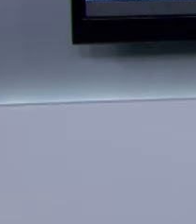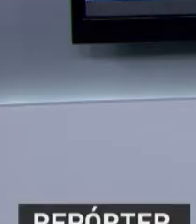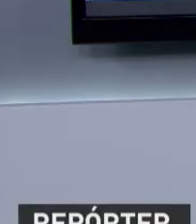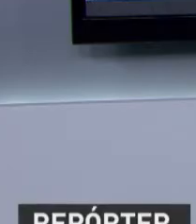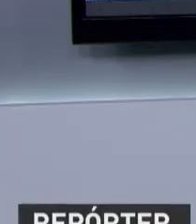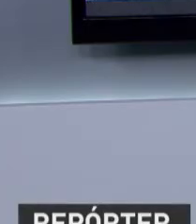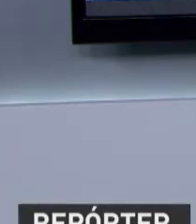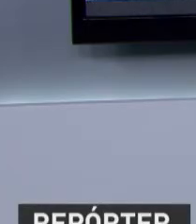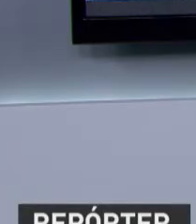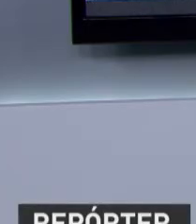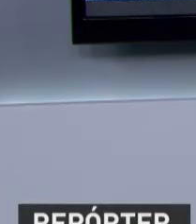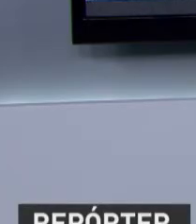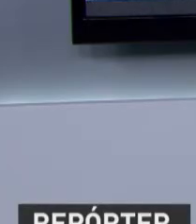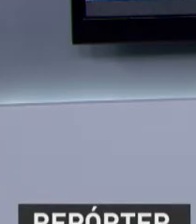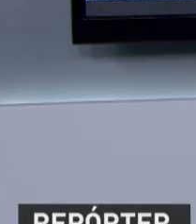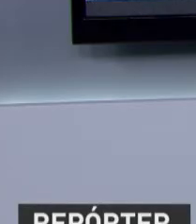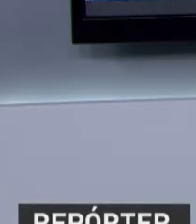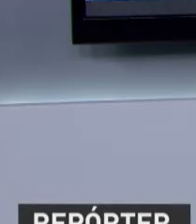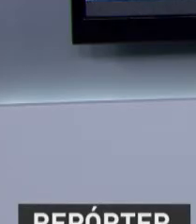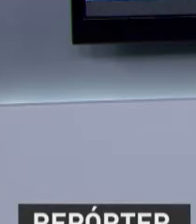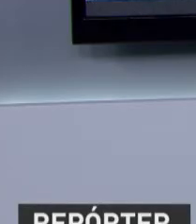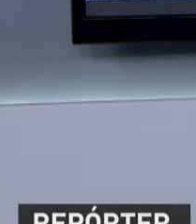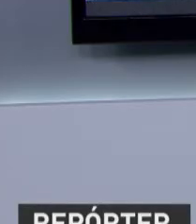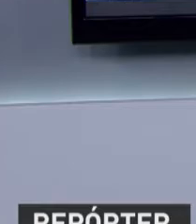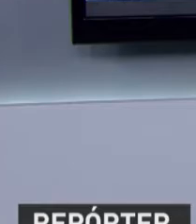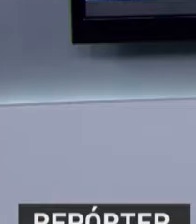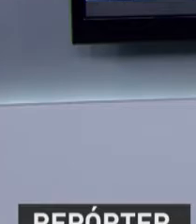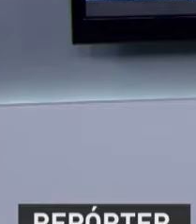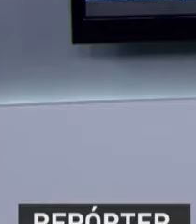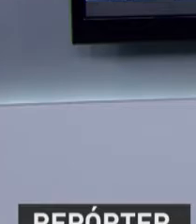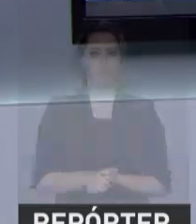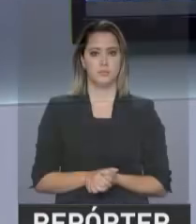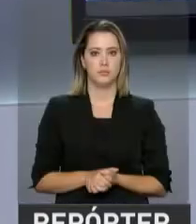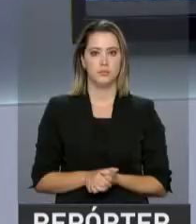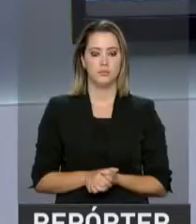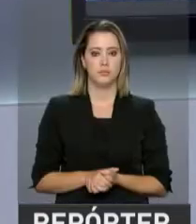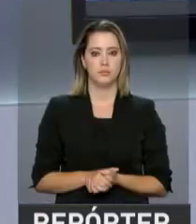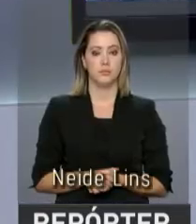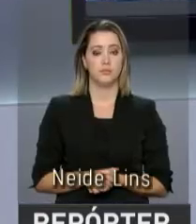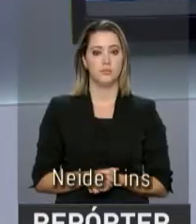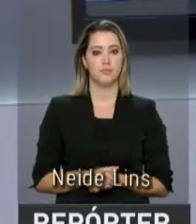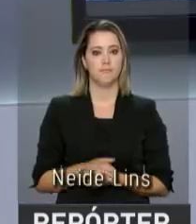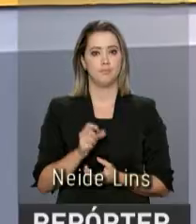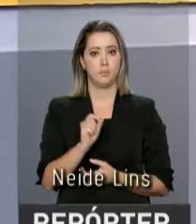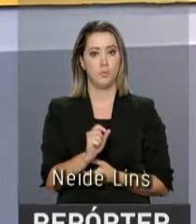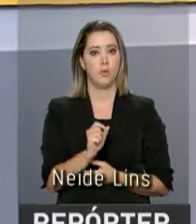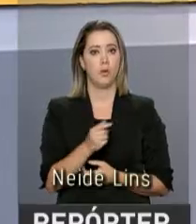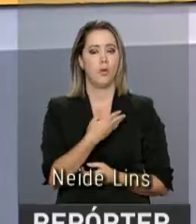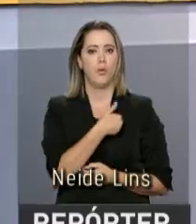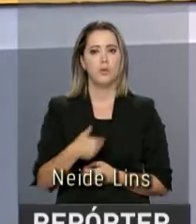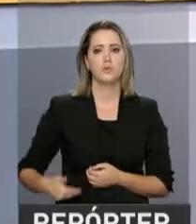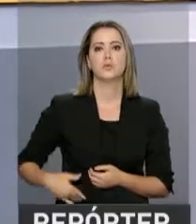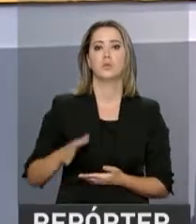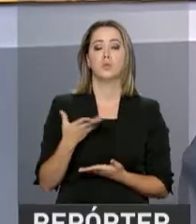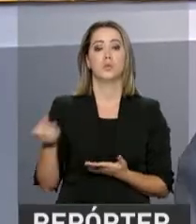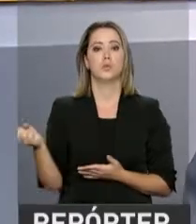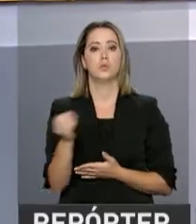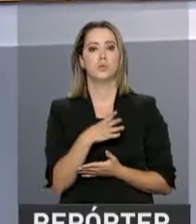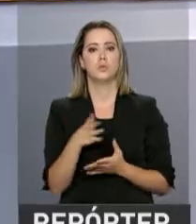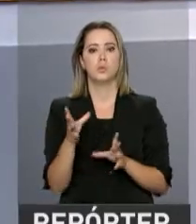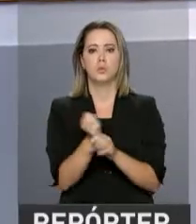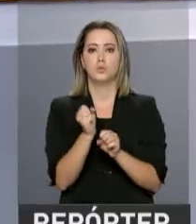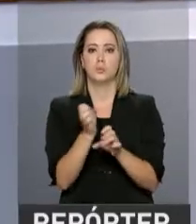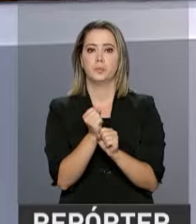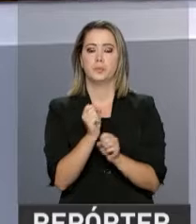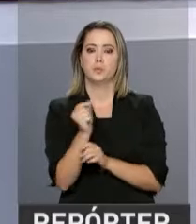olá boa noite no ar a última edição desta terça-feira do repórter nbr o governo atualizou as